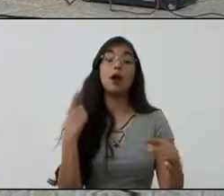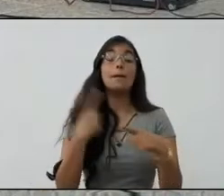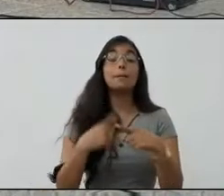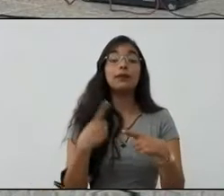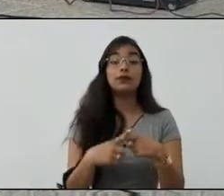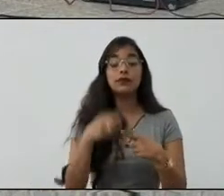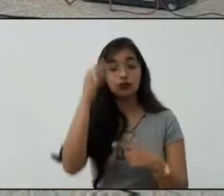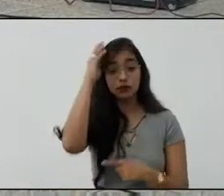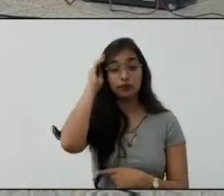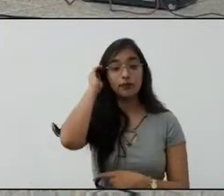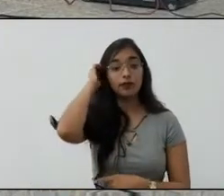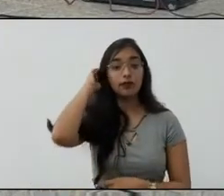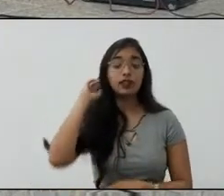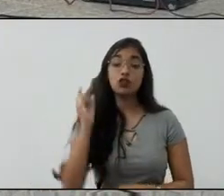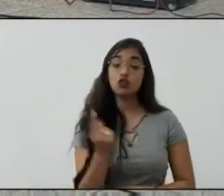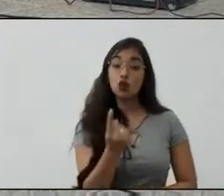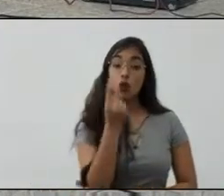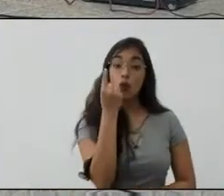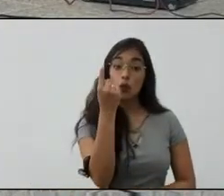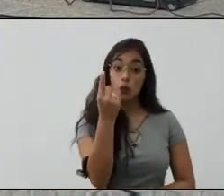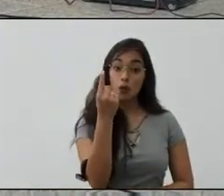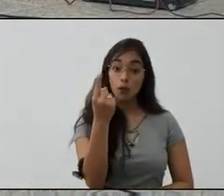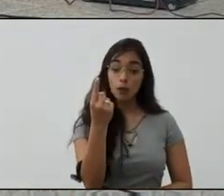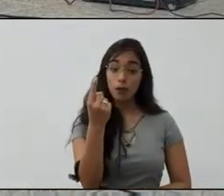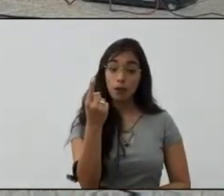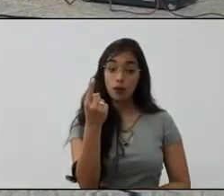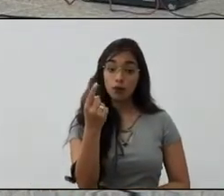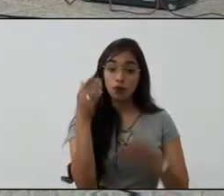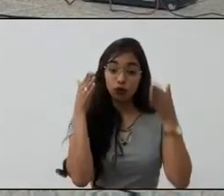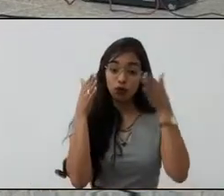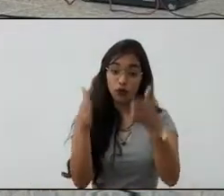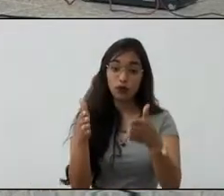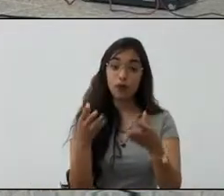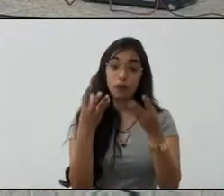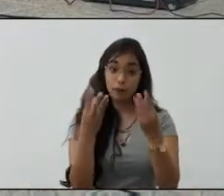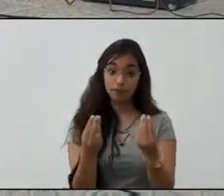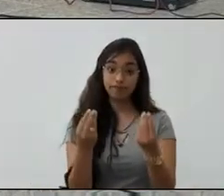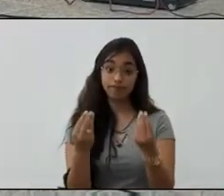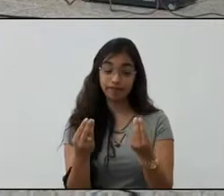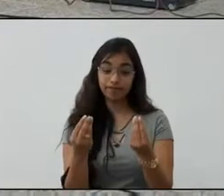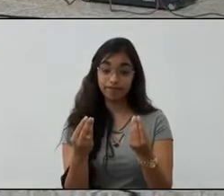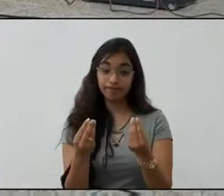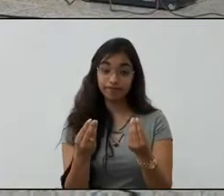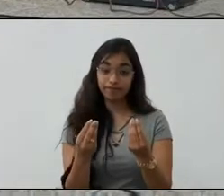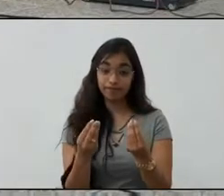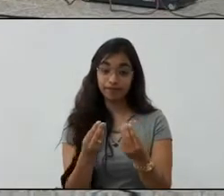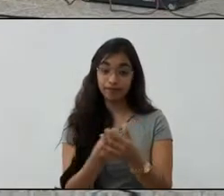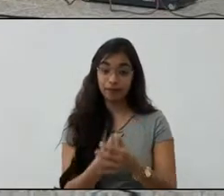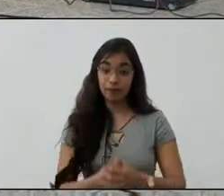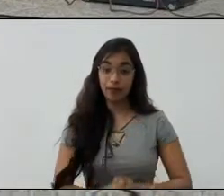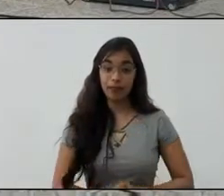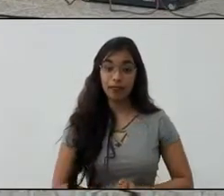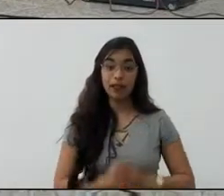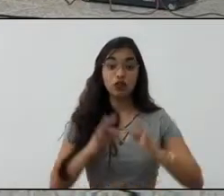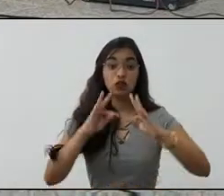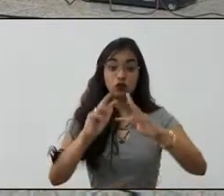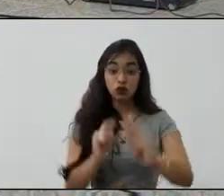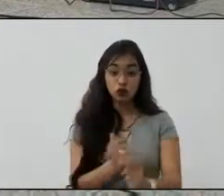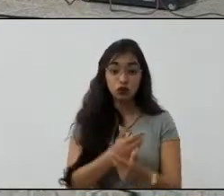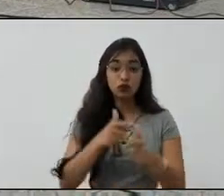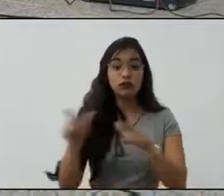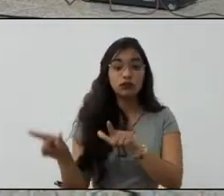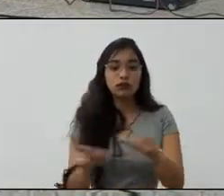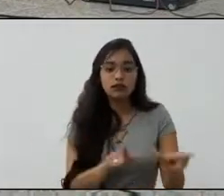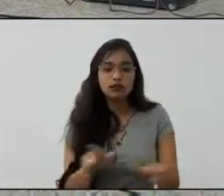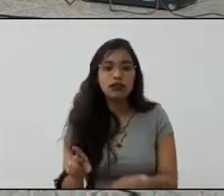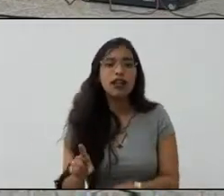um, somente um, é muito para ti. É meu, somente meu, todo o trabalho.